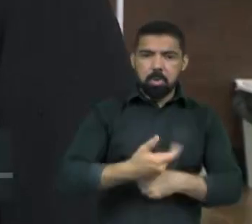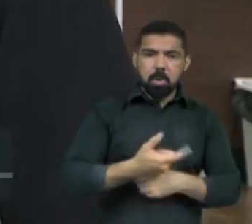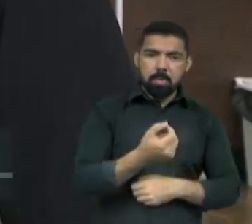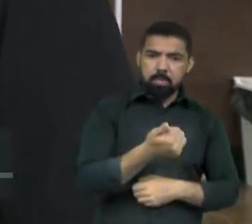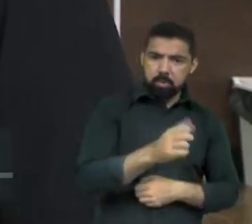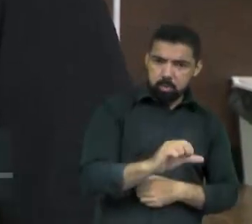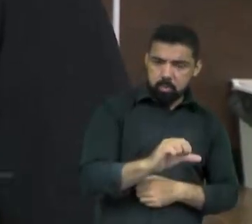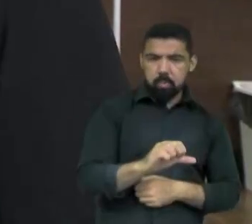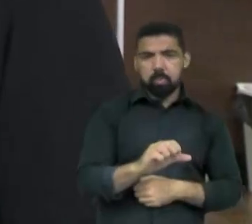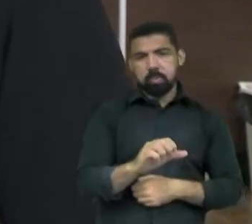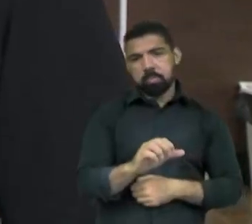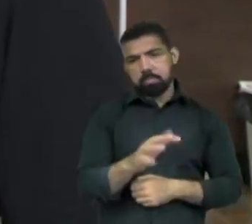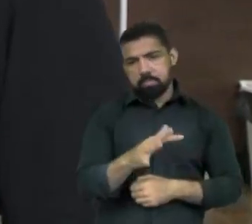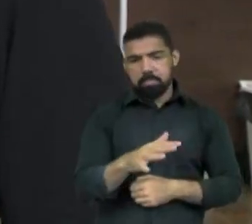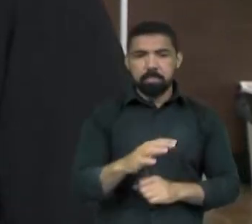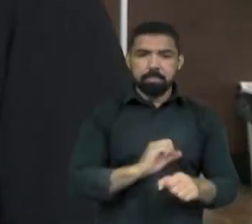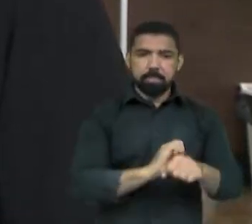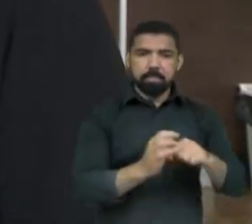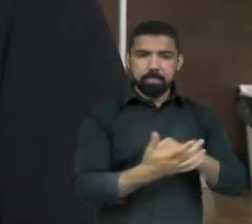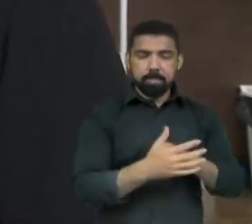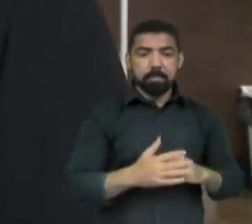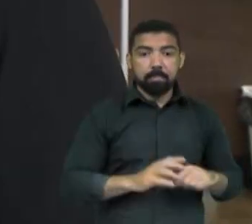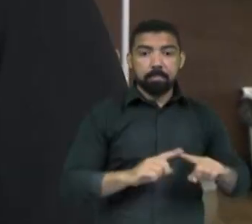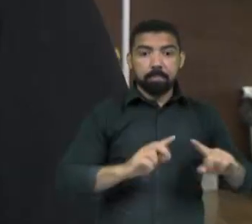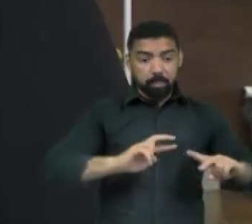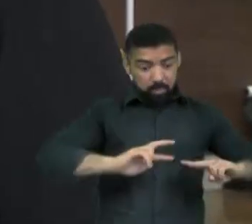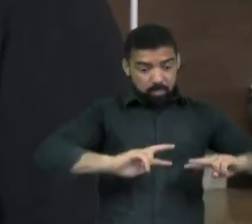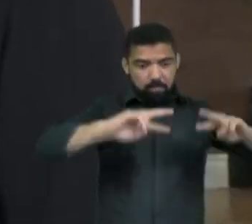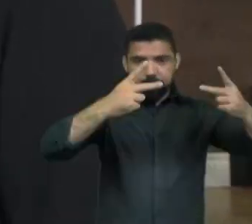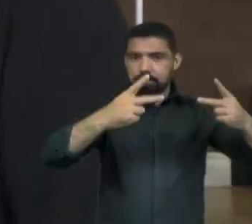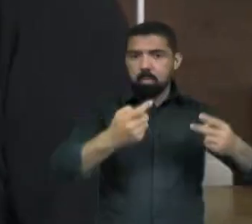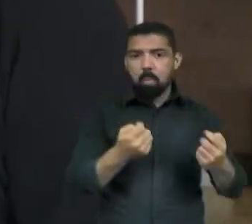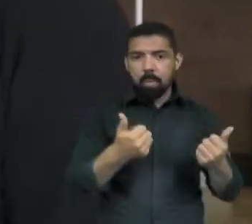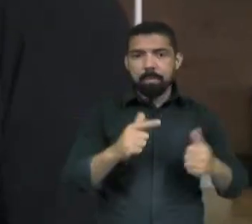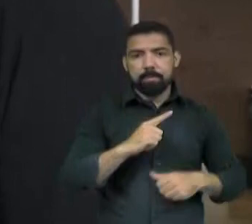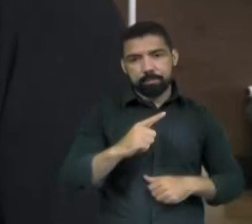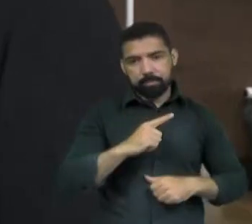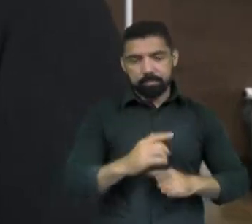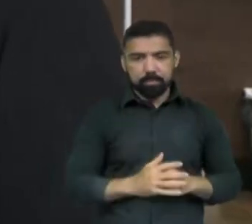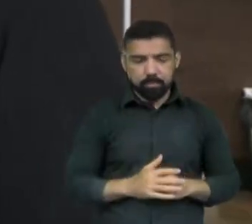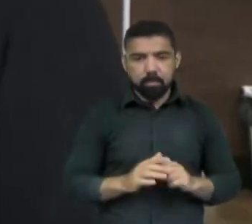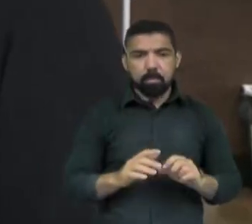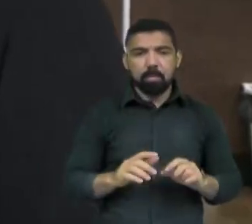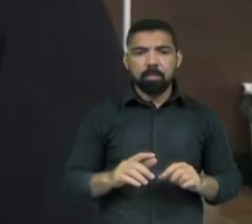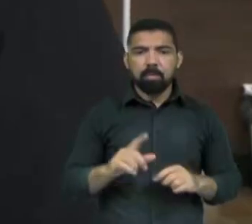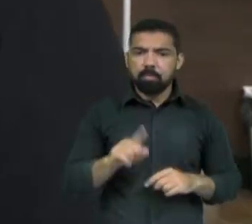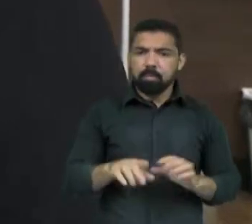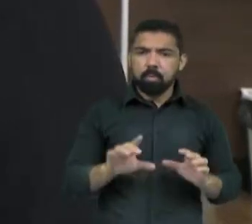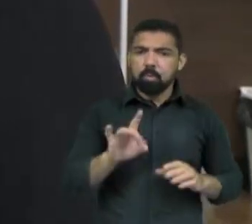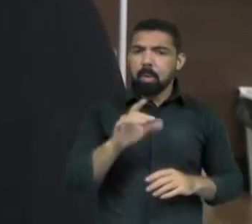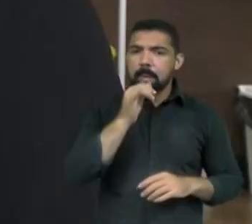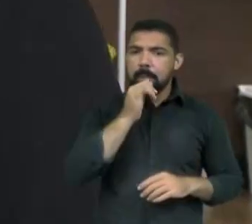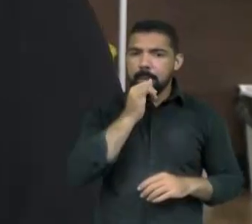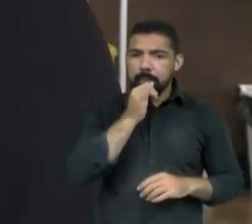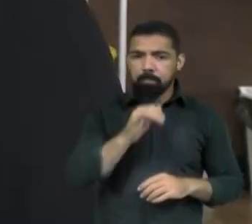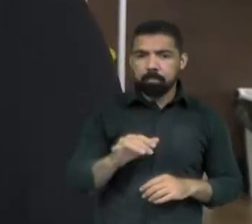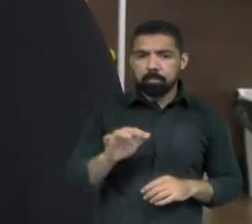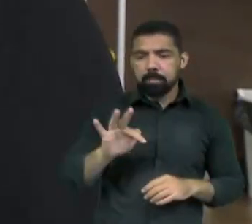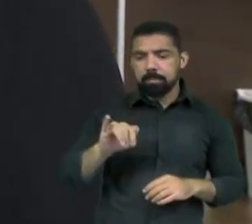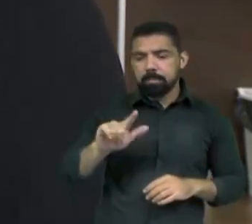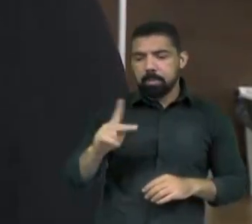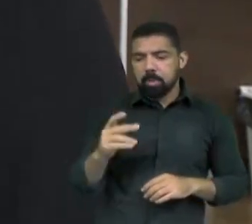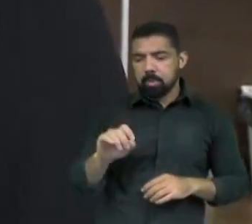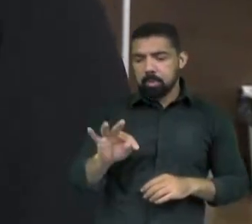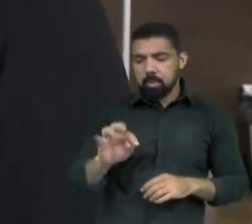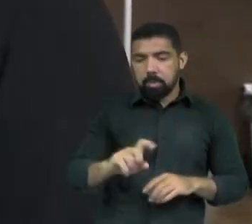Pandemia, e o crescimento quase que dobrou. Tá? Então, assim, a procura não foi só por filhotes, e também pela qualidade do